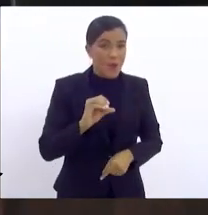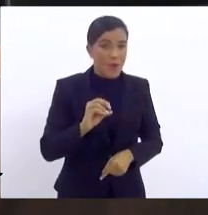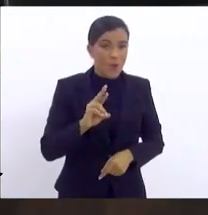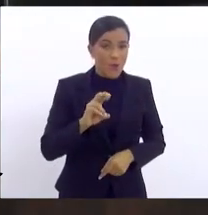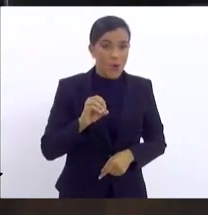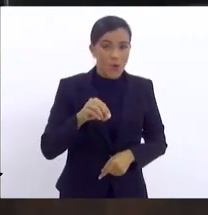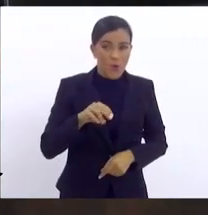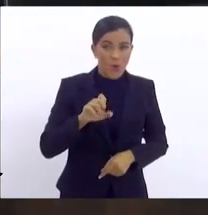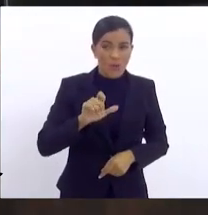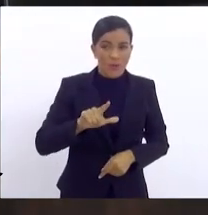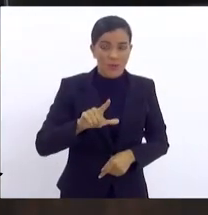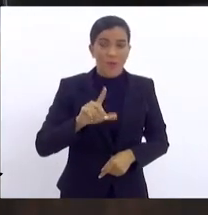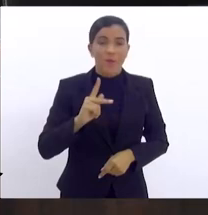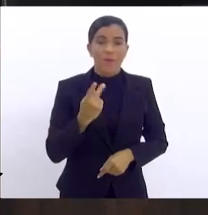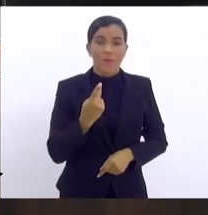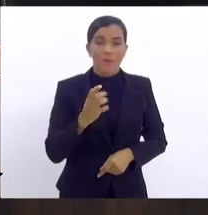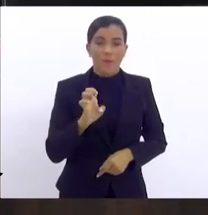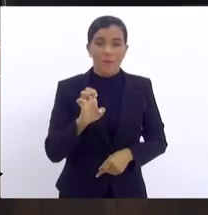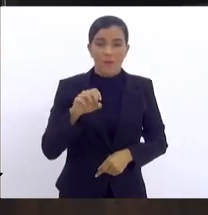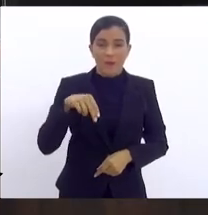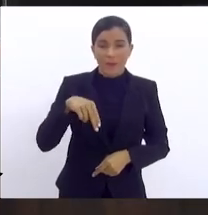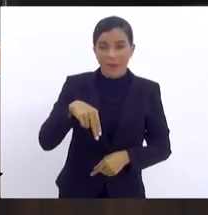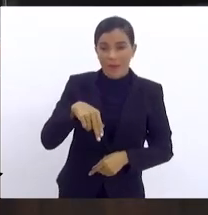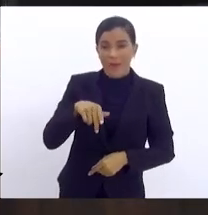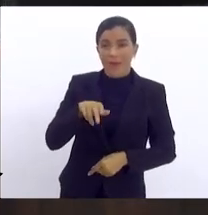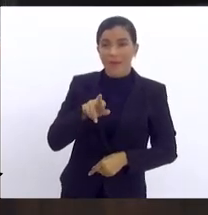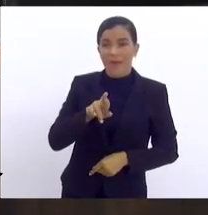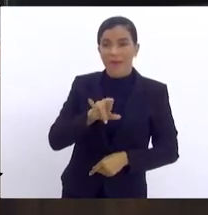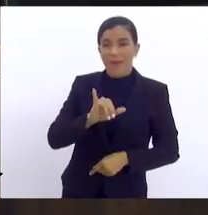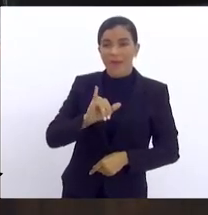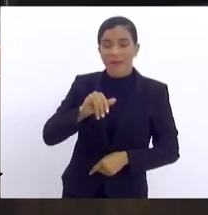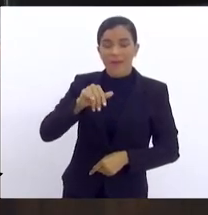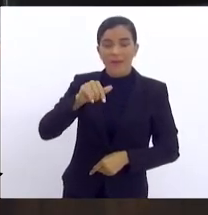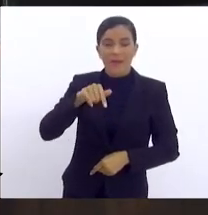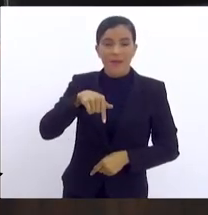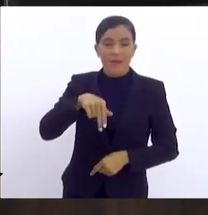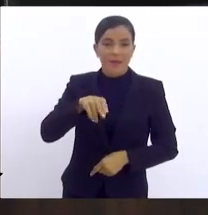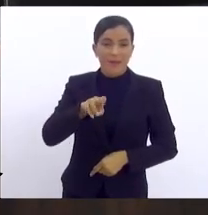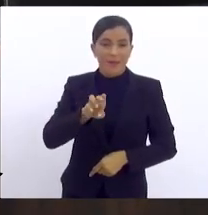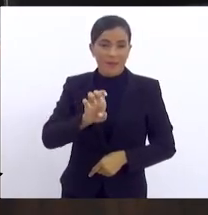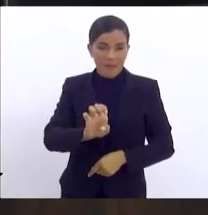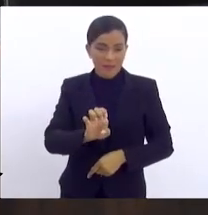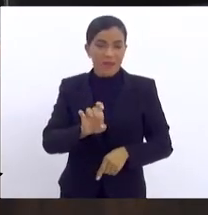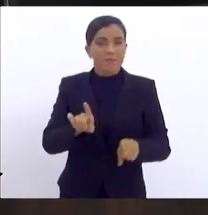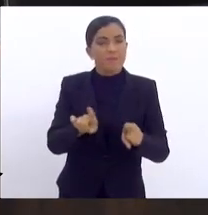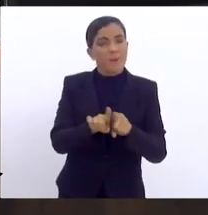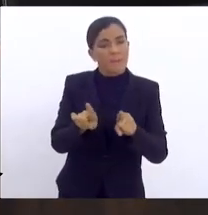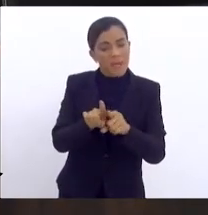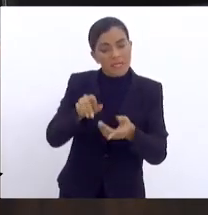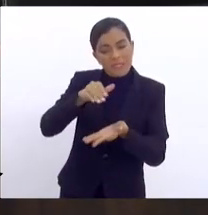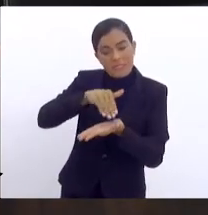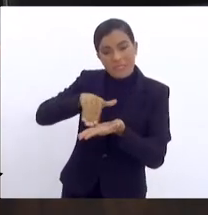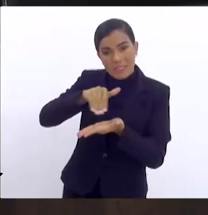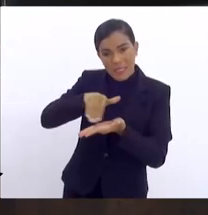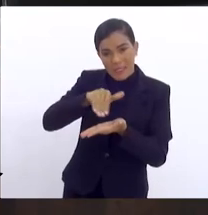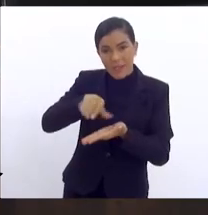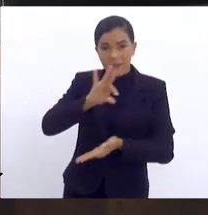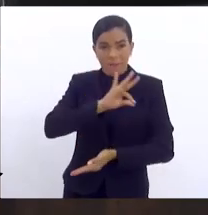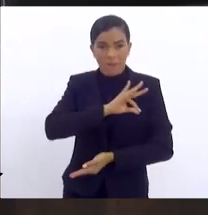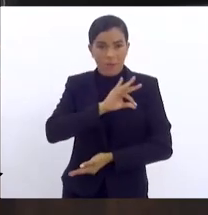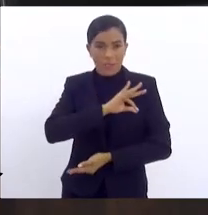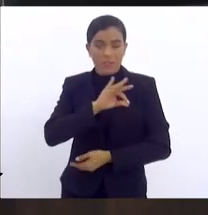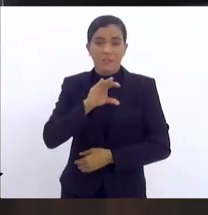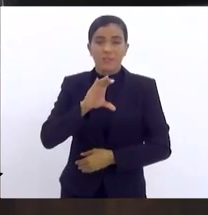presidente será convocado para estar aqui também não é isso como veio a secretária como virar o secretário da Polícia Civil